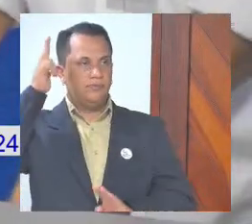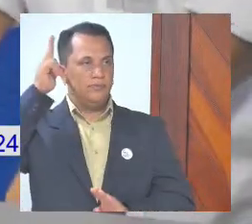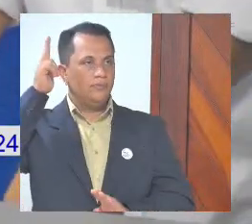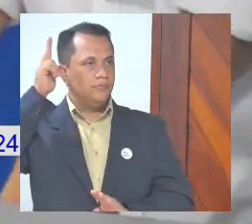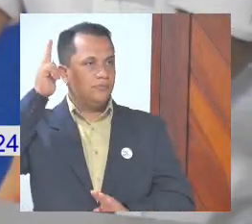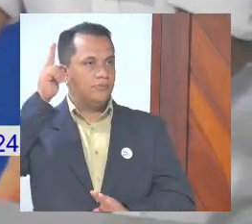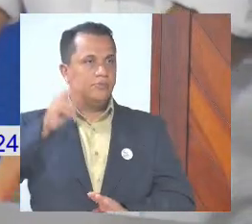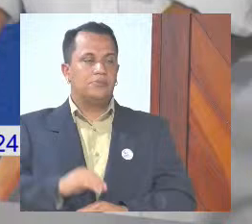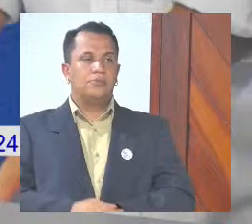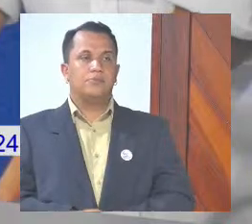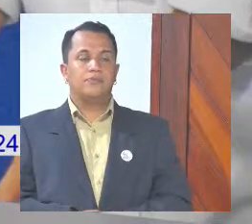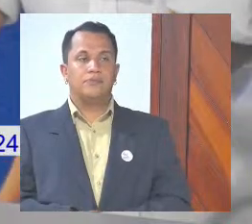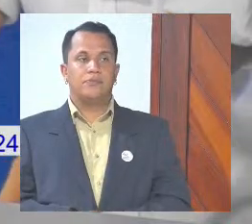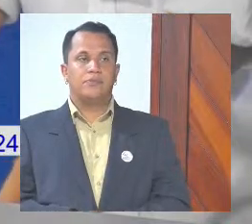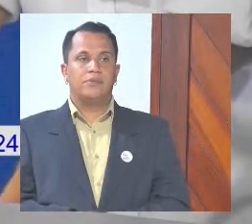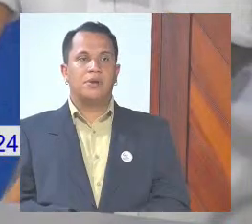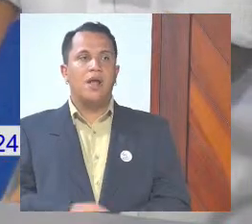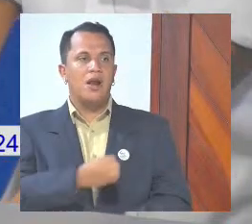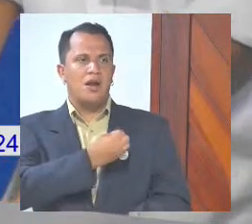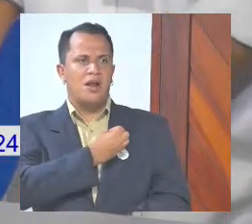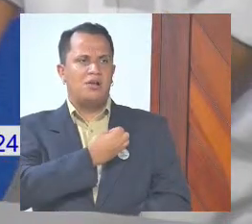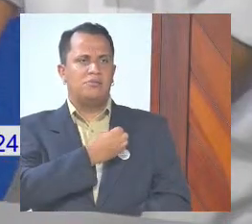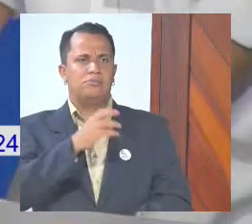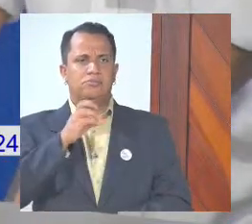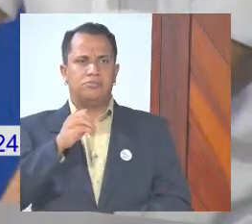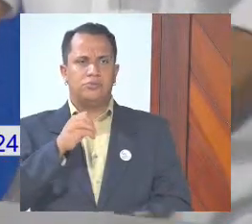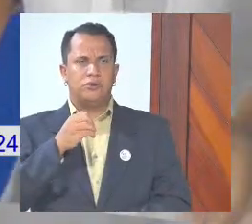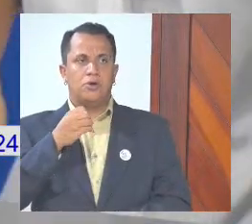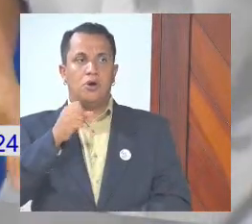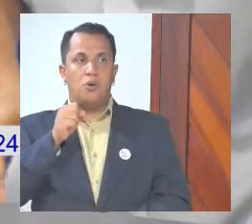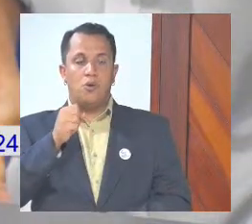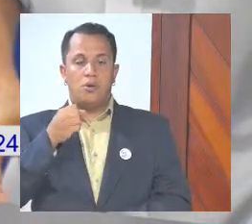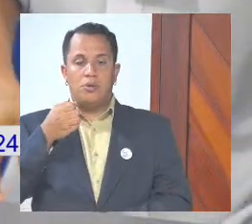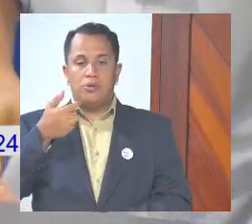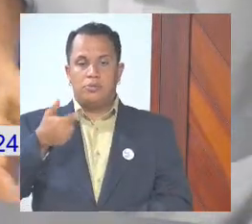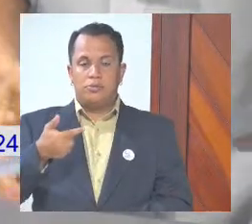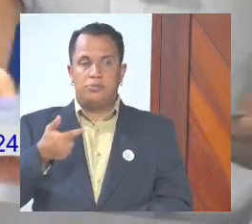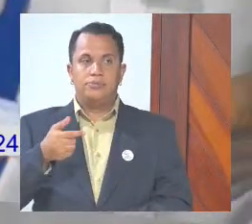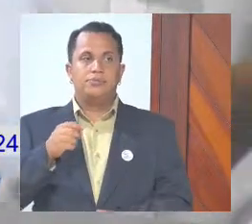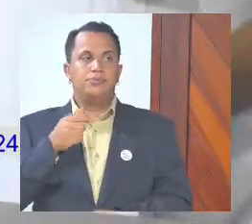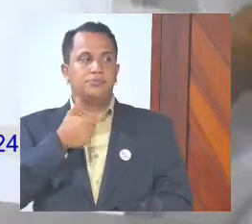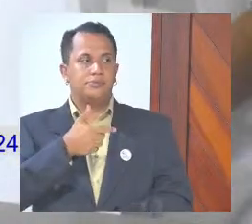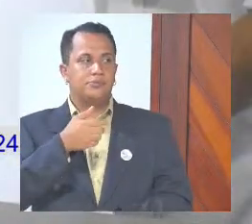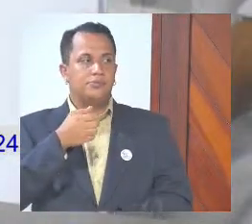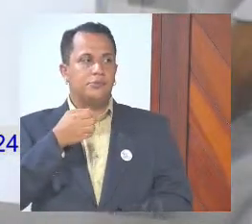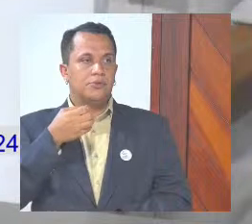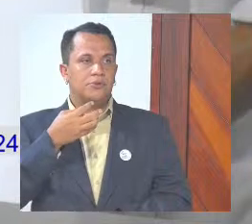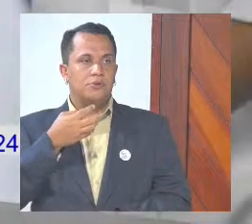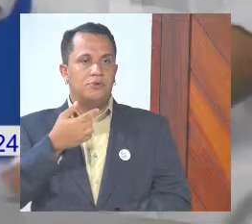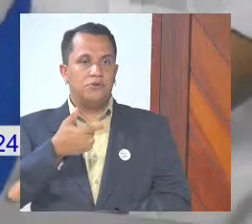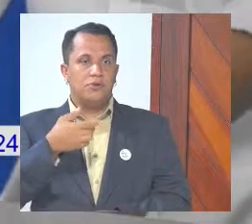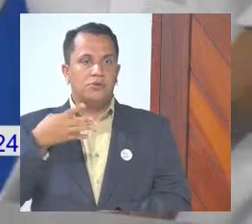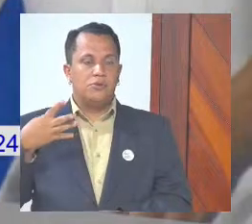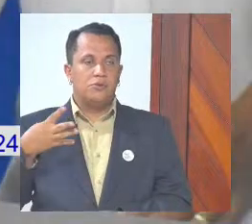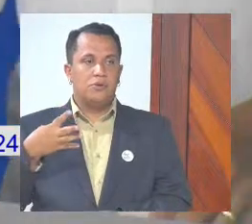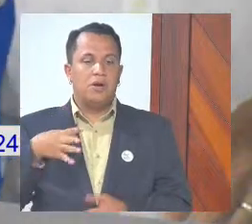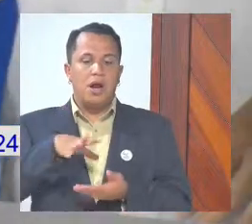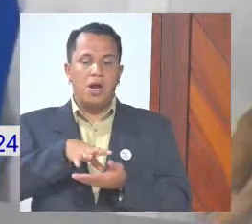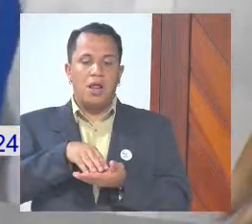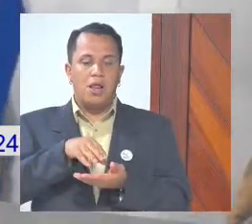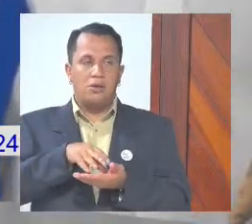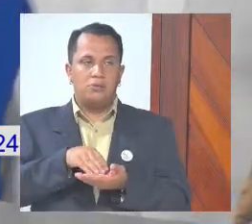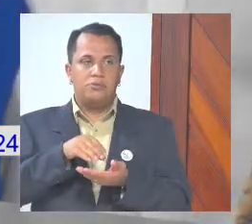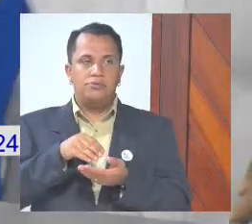Luciano. Número 082 de 2024, com cópia ao secretário de